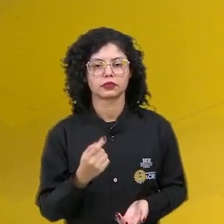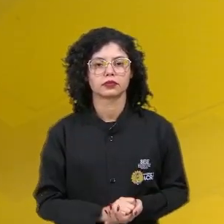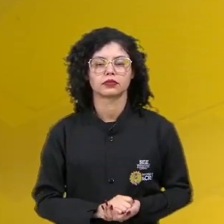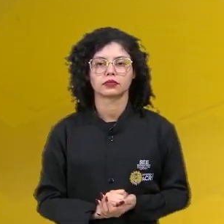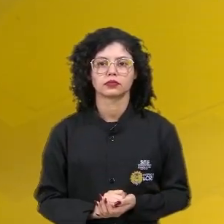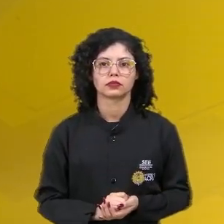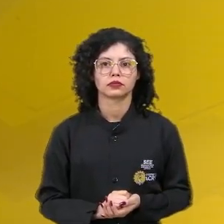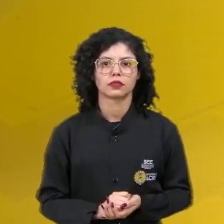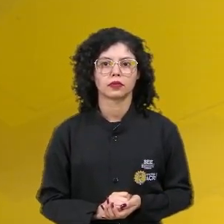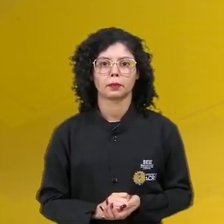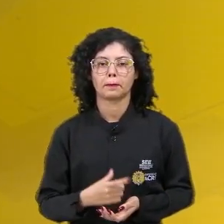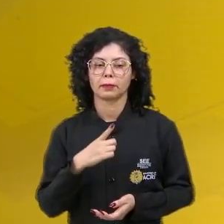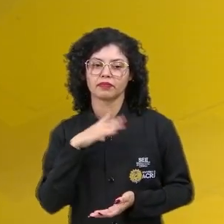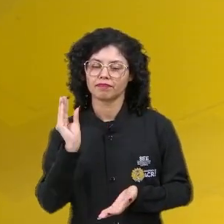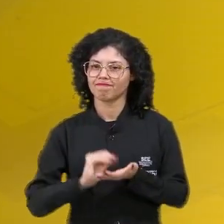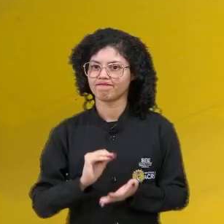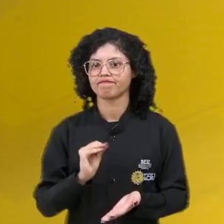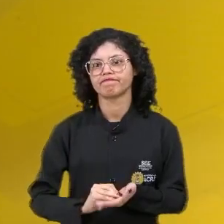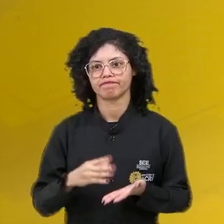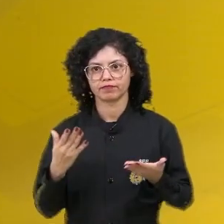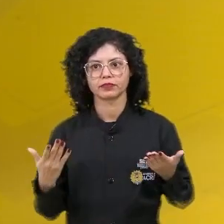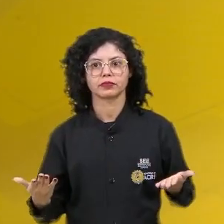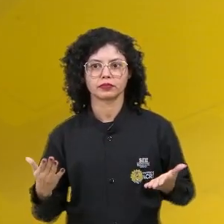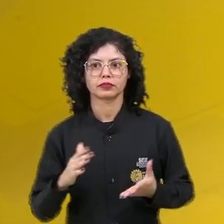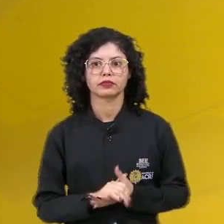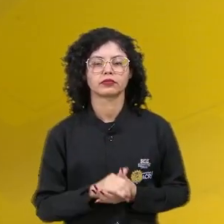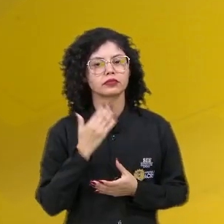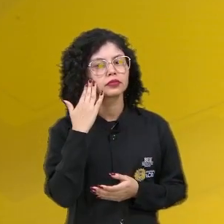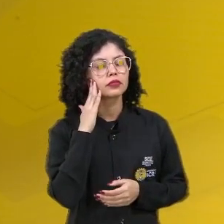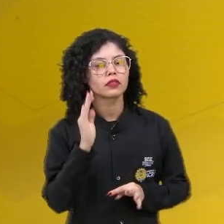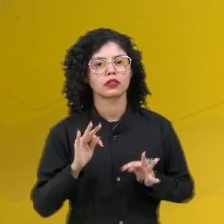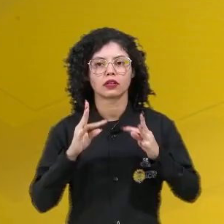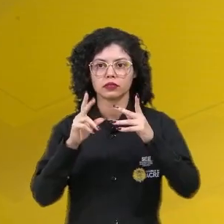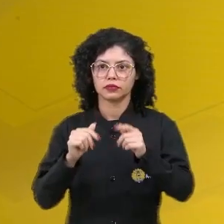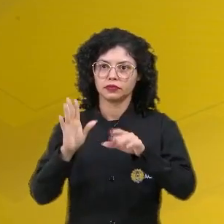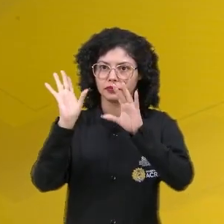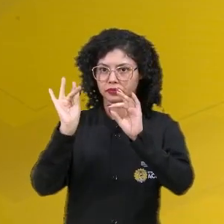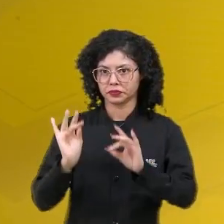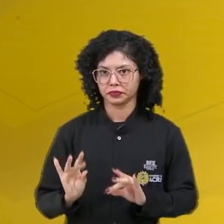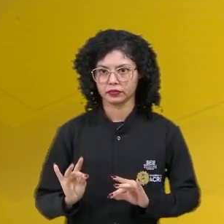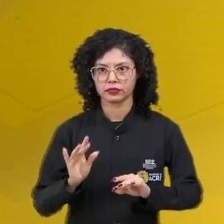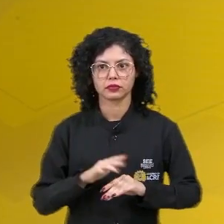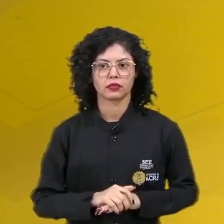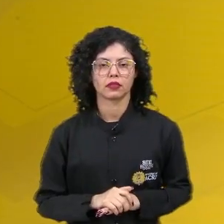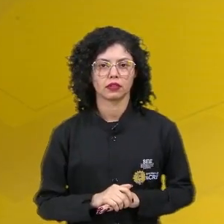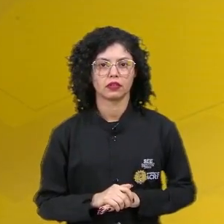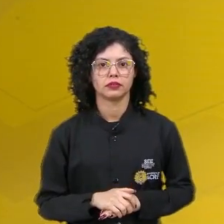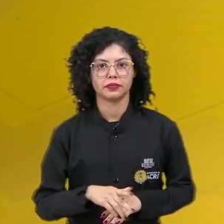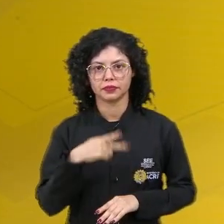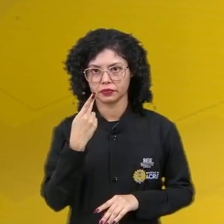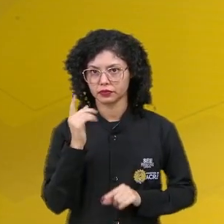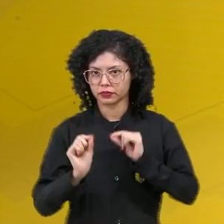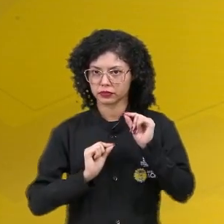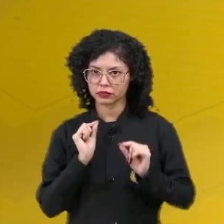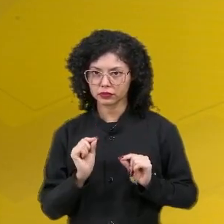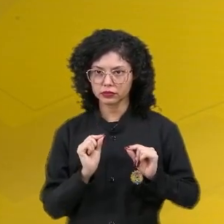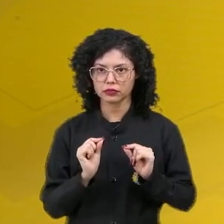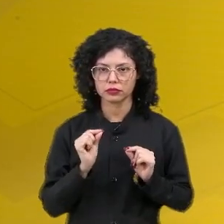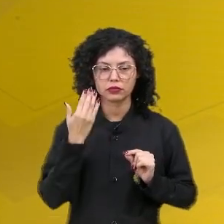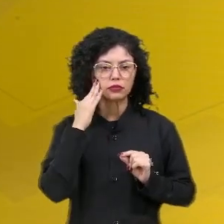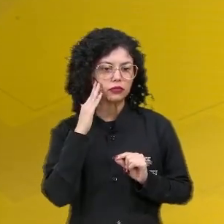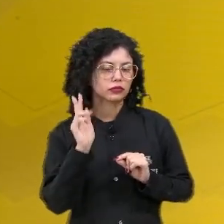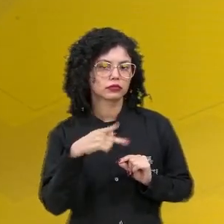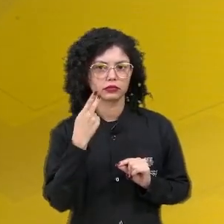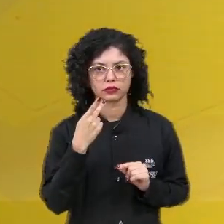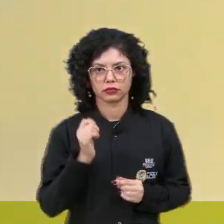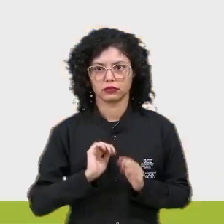o que está mais em escassez? Tá? Então, vamos compreender toda essa dinâmica. E aí, vamos citar aqui, entender,